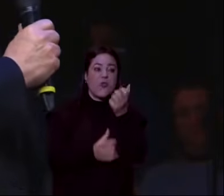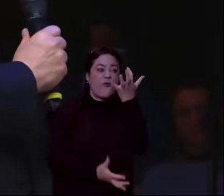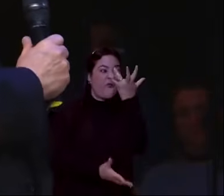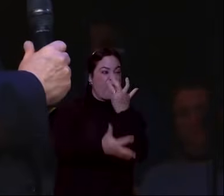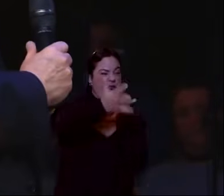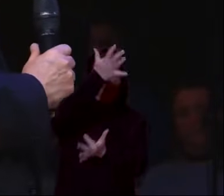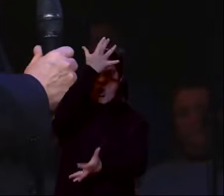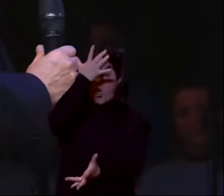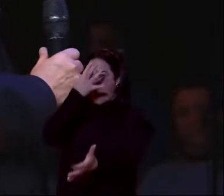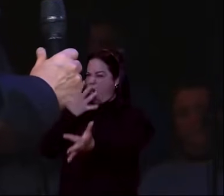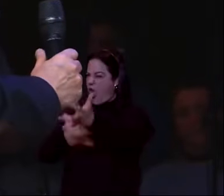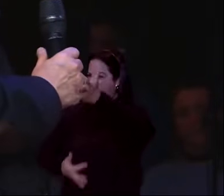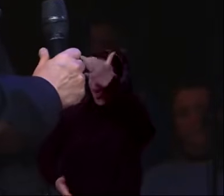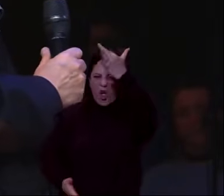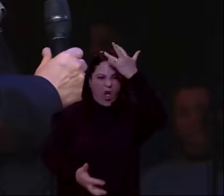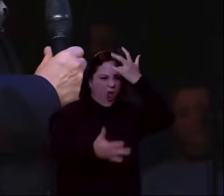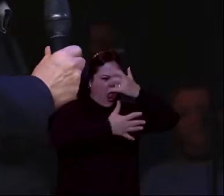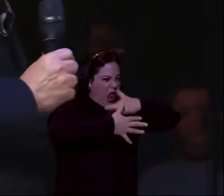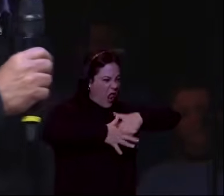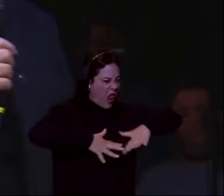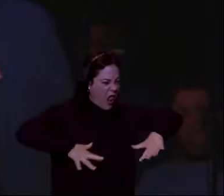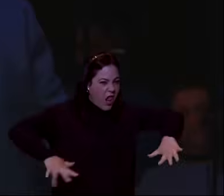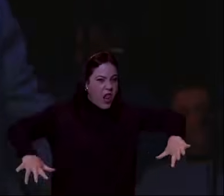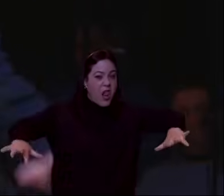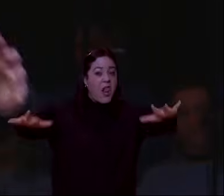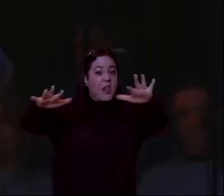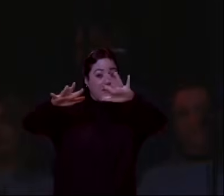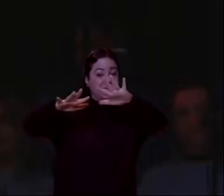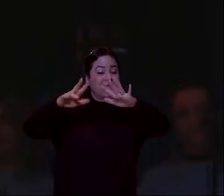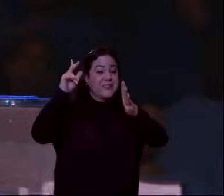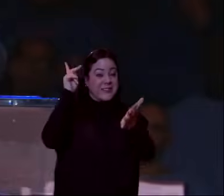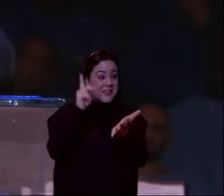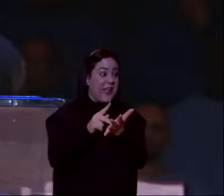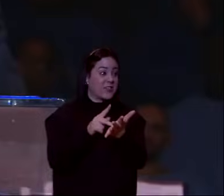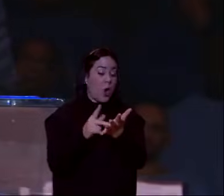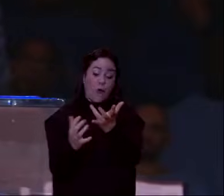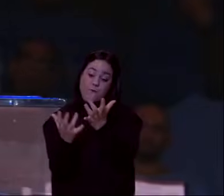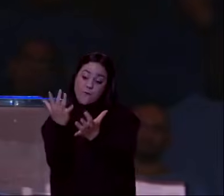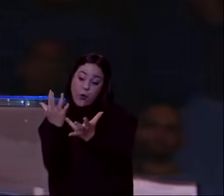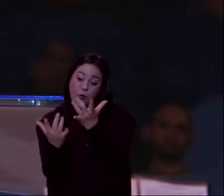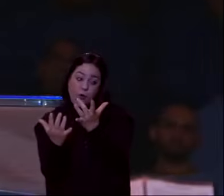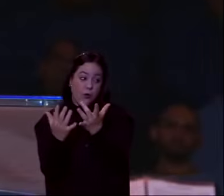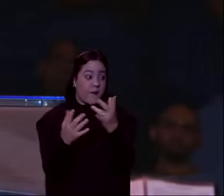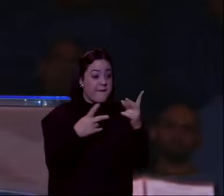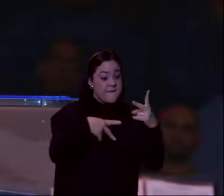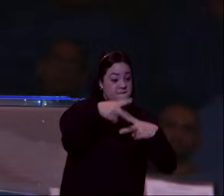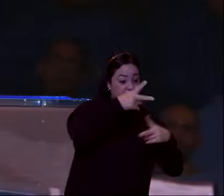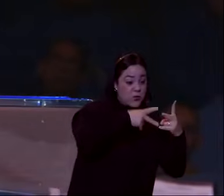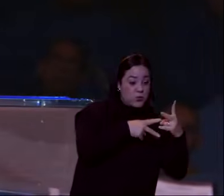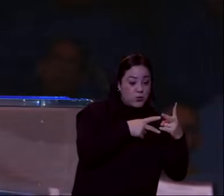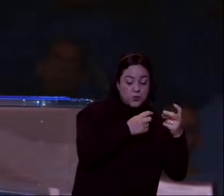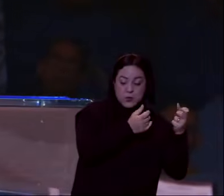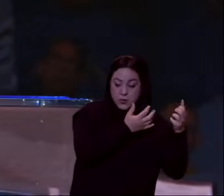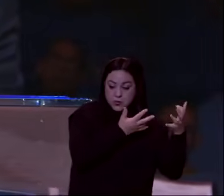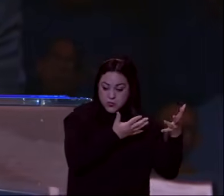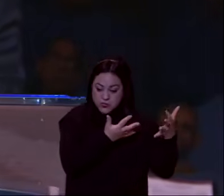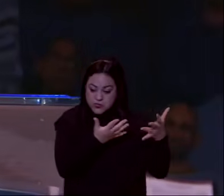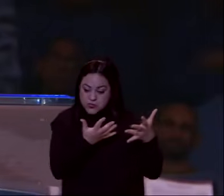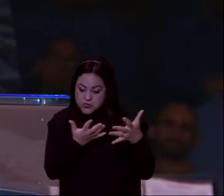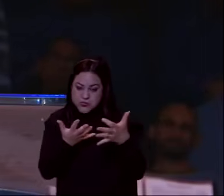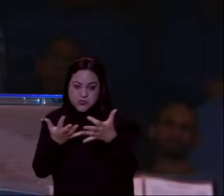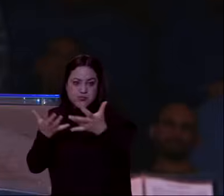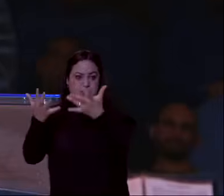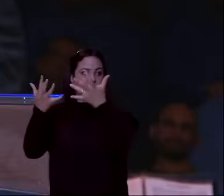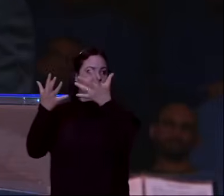incêndio. Não é verdade? Pega o fogo, sopra o vento nesse fogo, põe